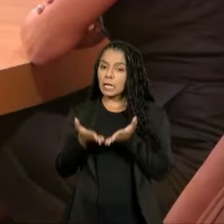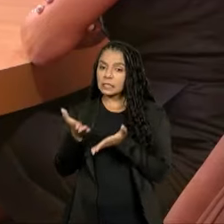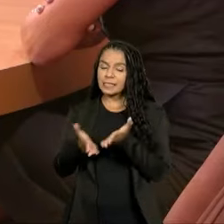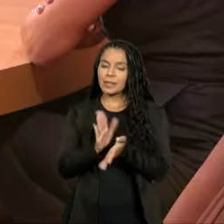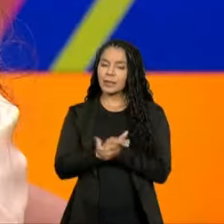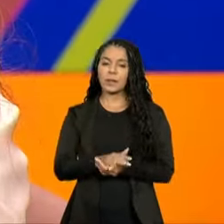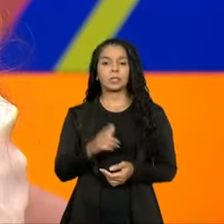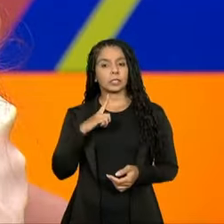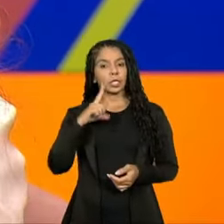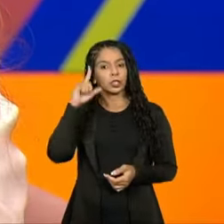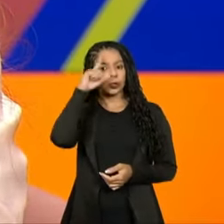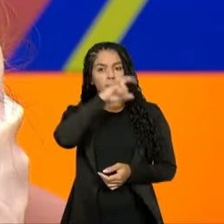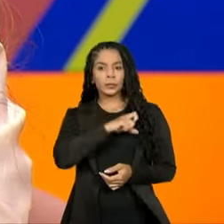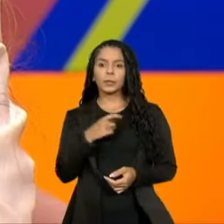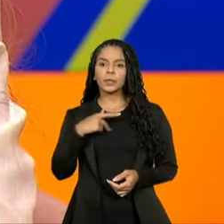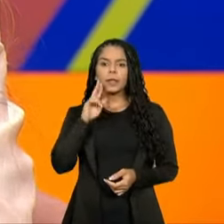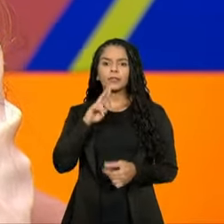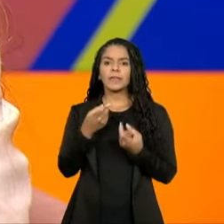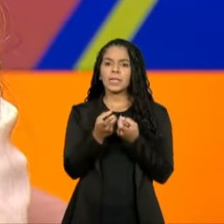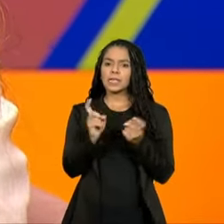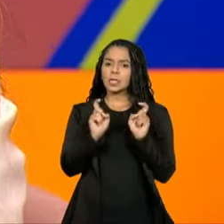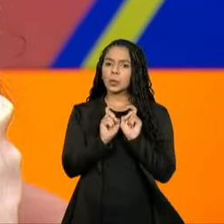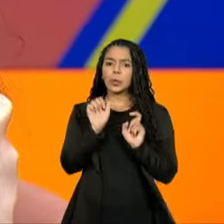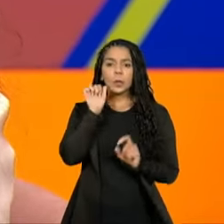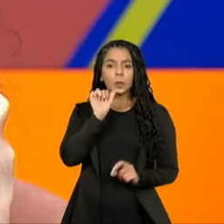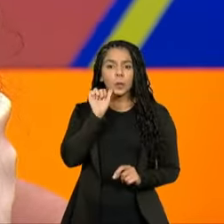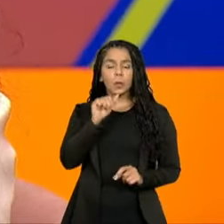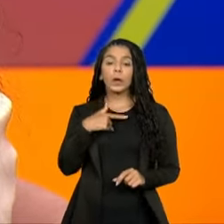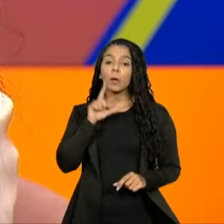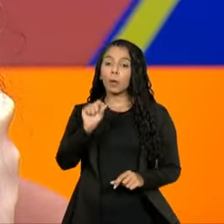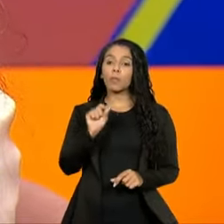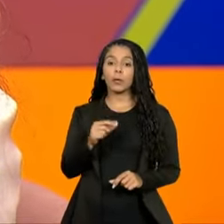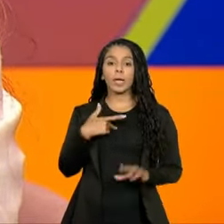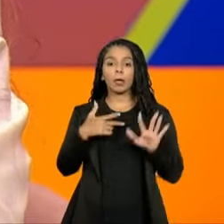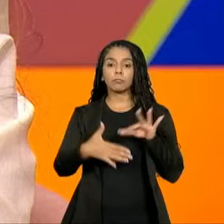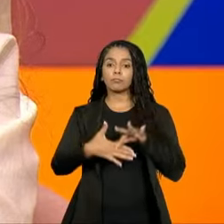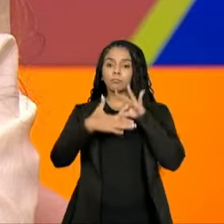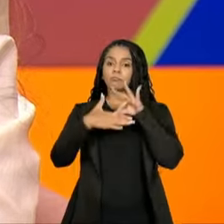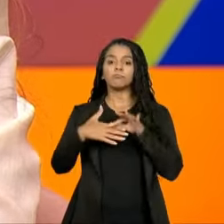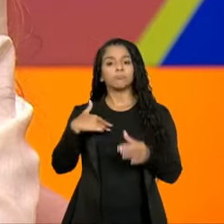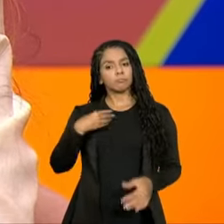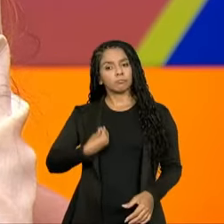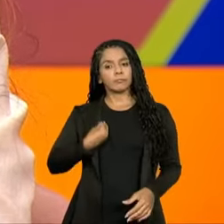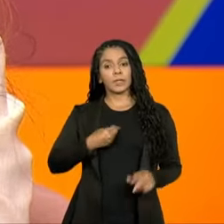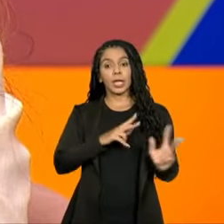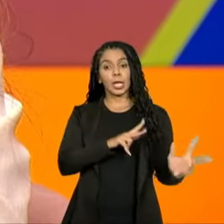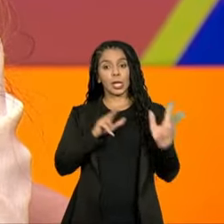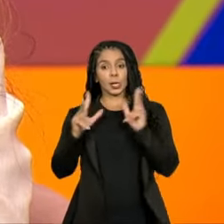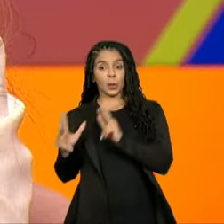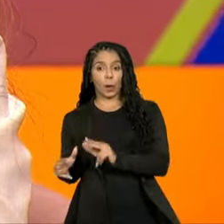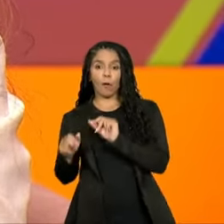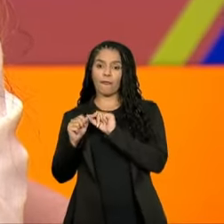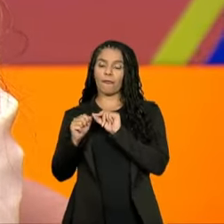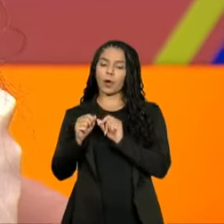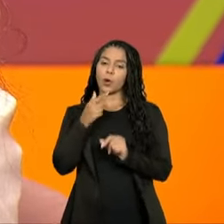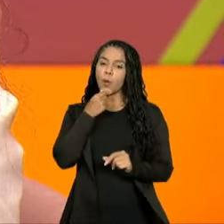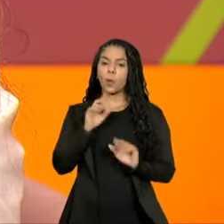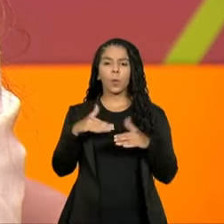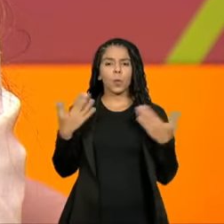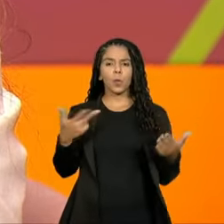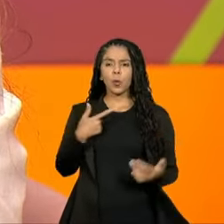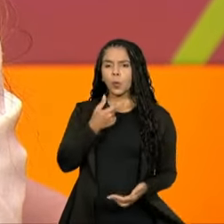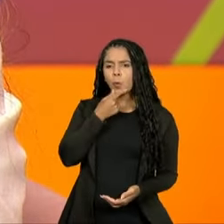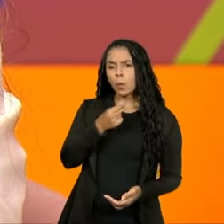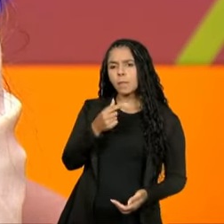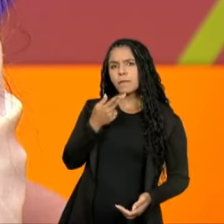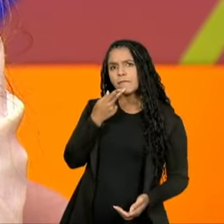encarar a sexualidade feminina como um pilar de qualidade de vida, assim como a gente faz de maneira grandiosa com os homens. Então, quando um homem fala que